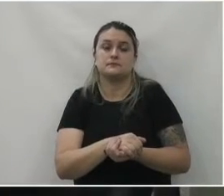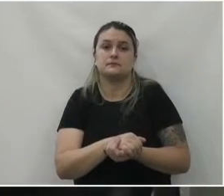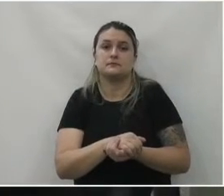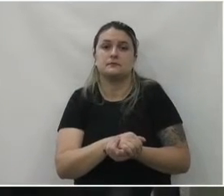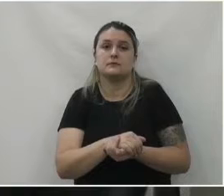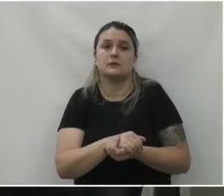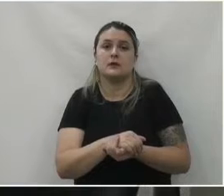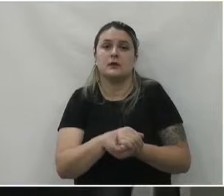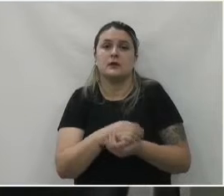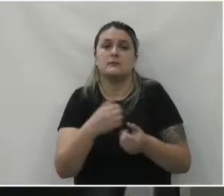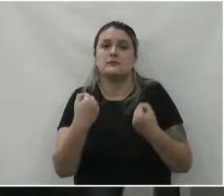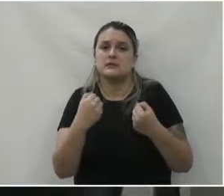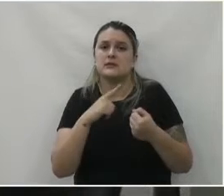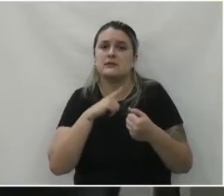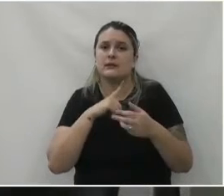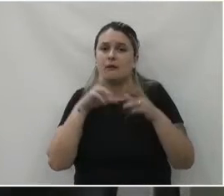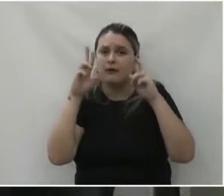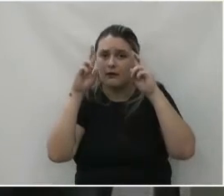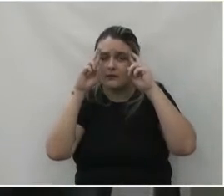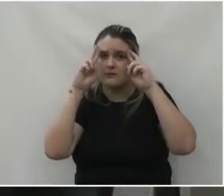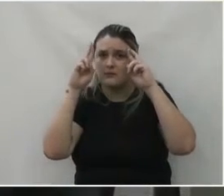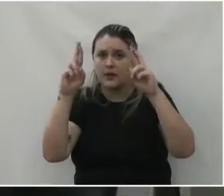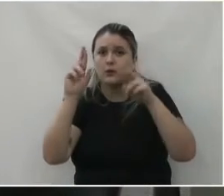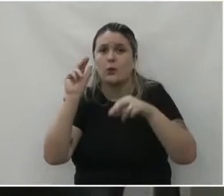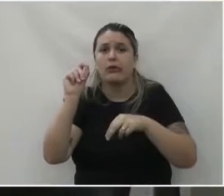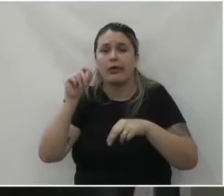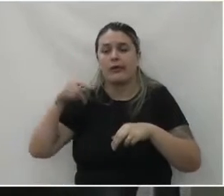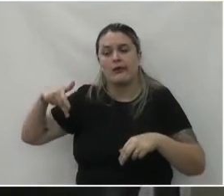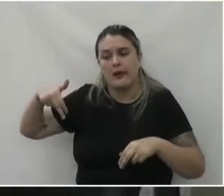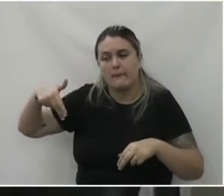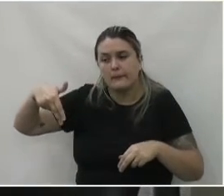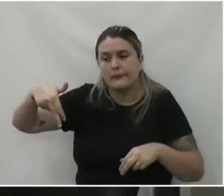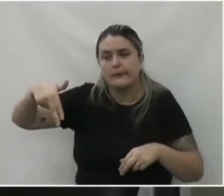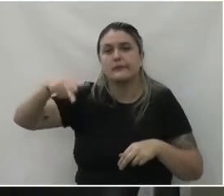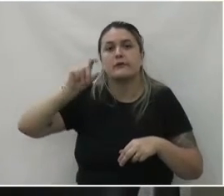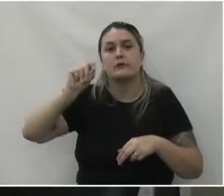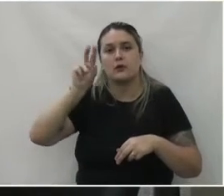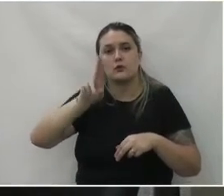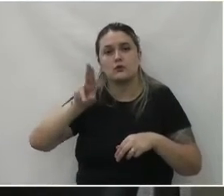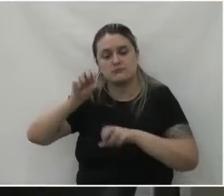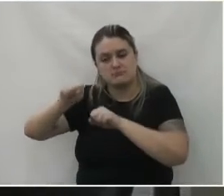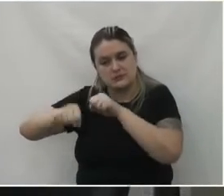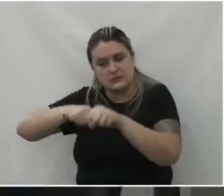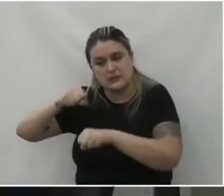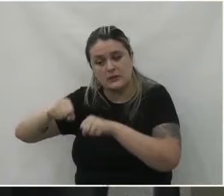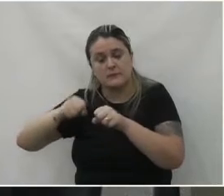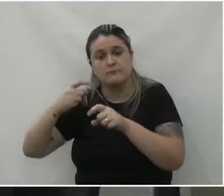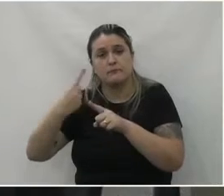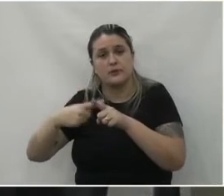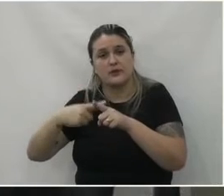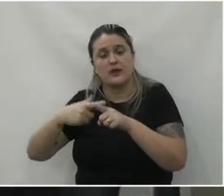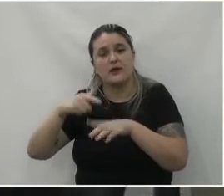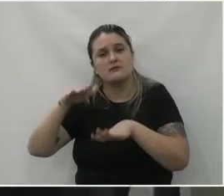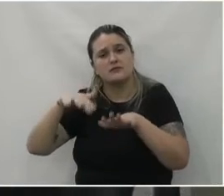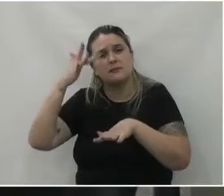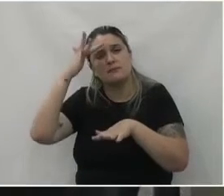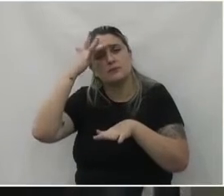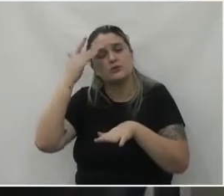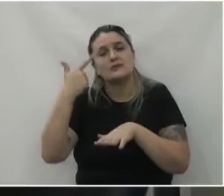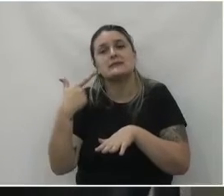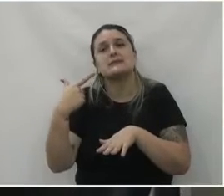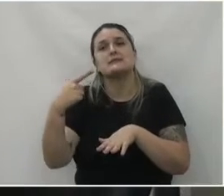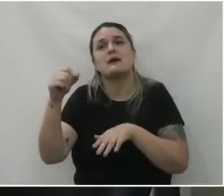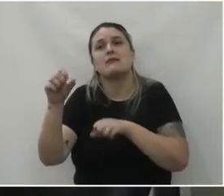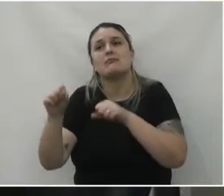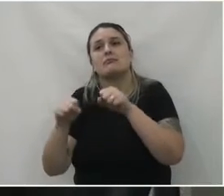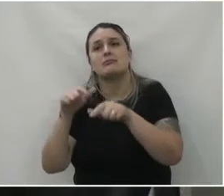e por respeito e consideração aos nossos pedestres ciclistas estão utilizando porque muitas vezes sai do suas casas